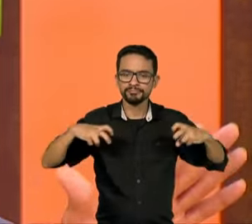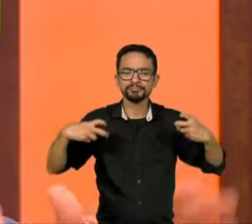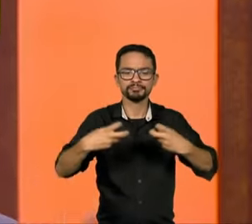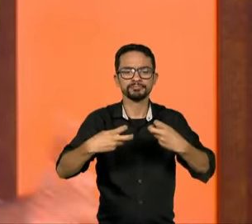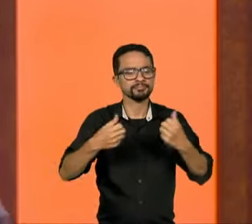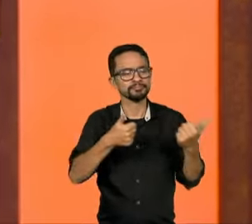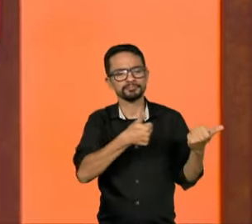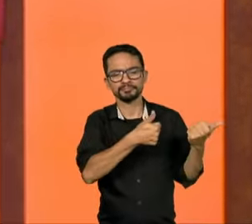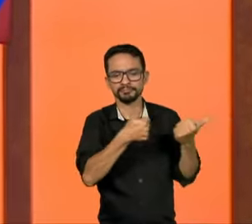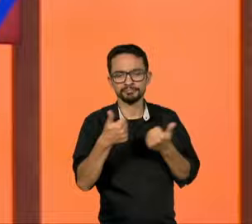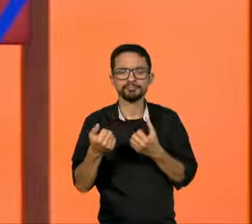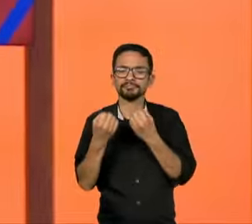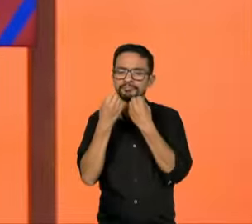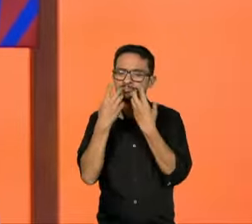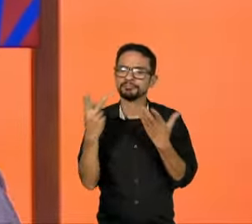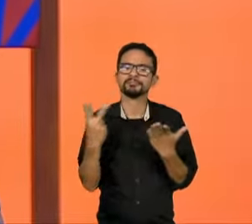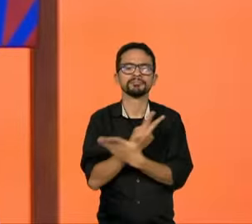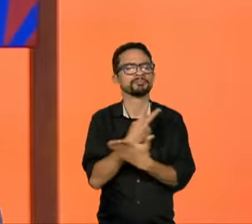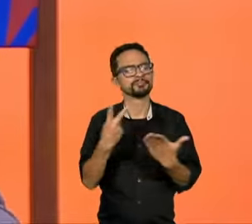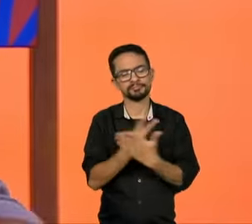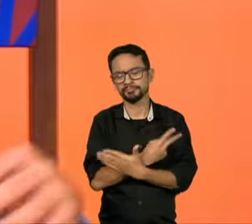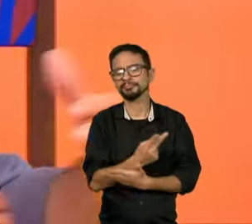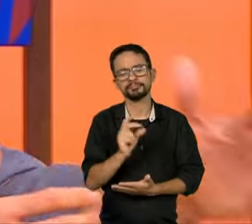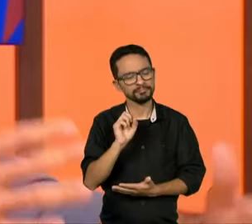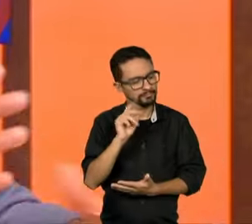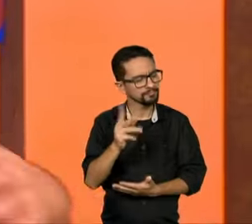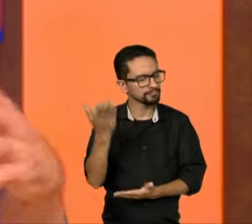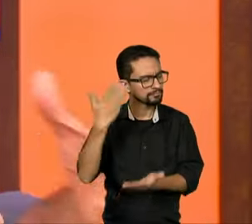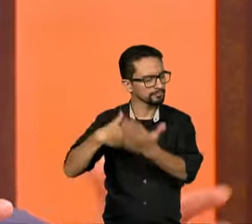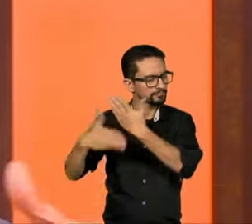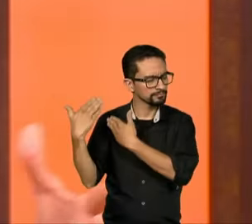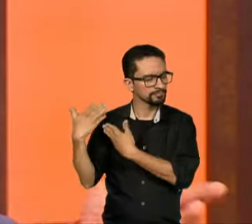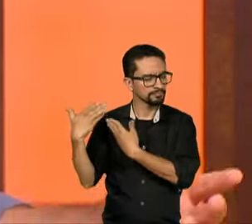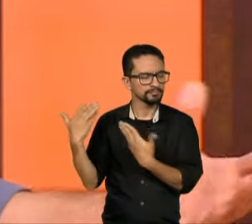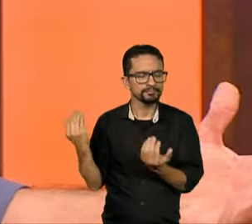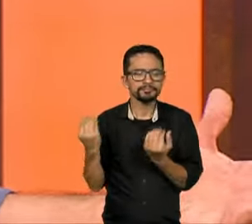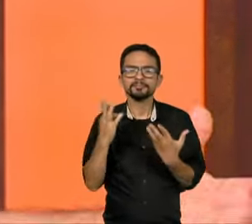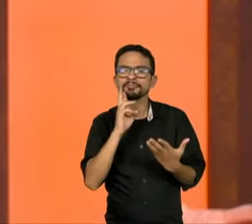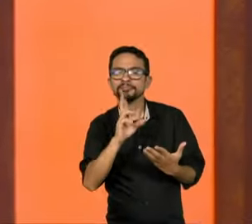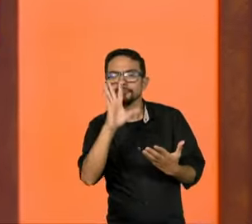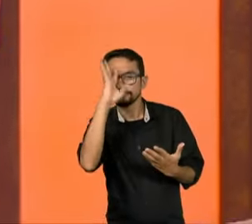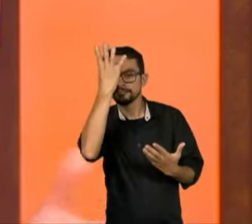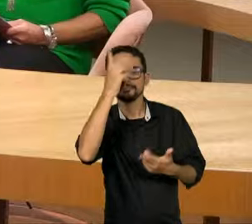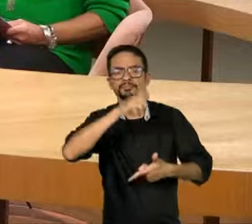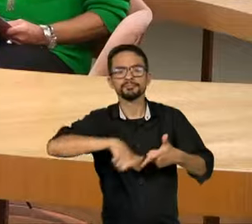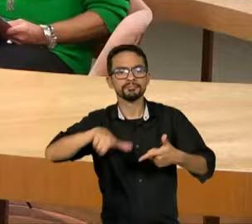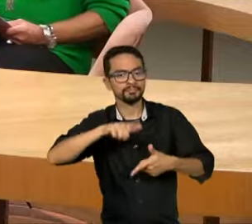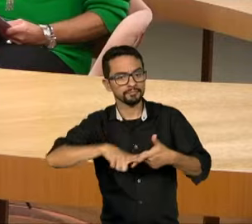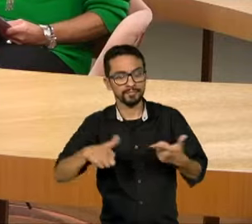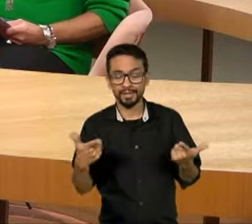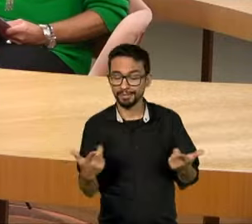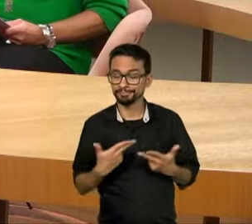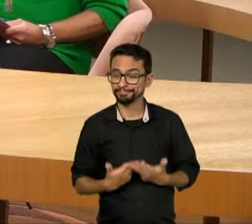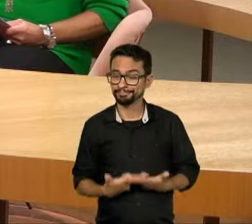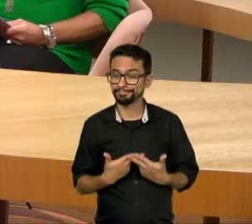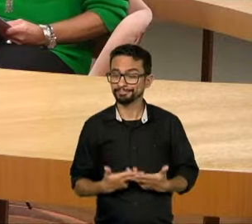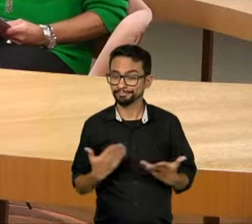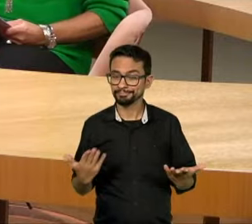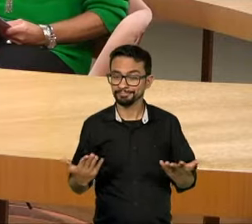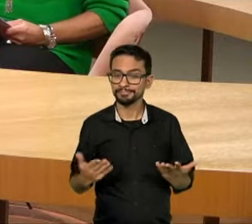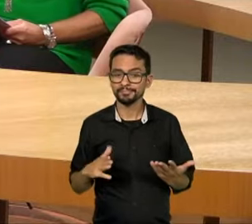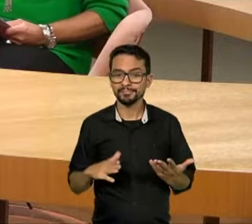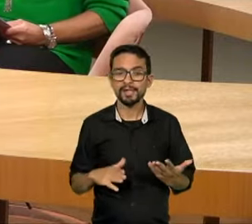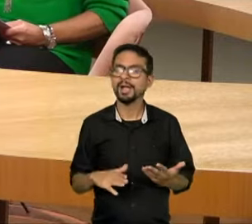tudo bem, eu estou errado, eu errei lá no passado, mas vamos encontrar uma solução, porque senão a gente vai se matar. Claro. Né? Gustavo, muito, muito